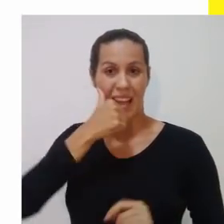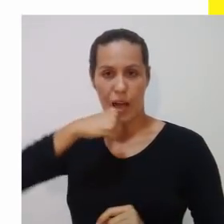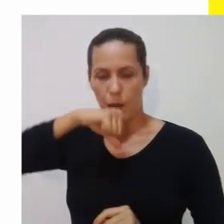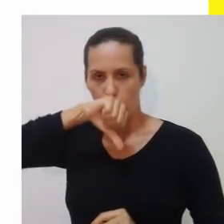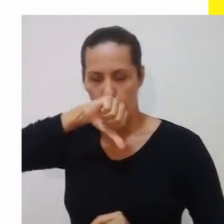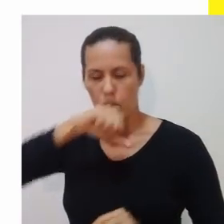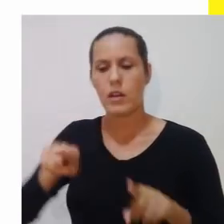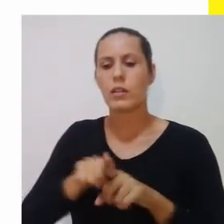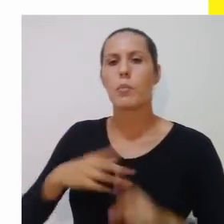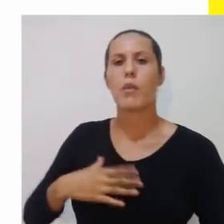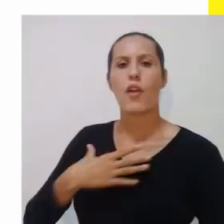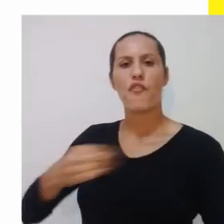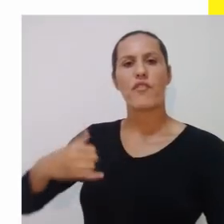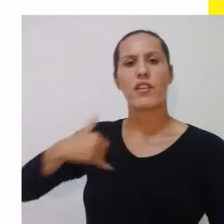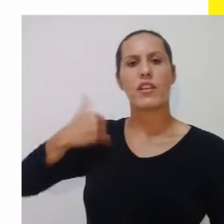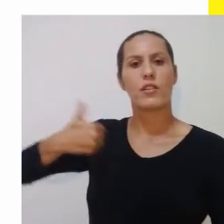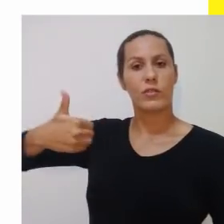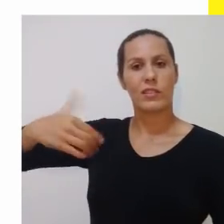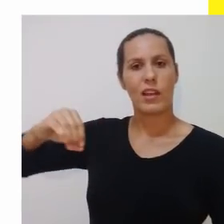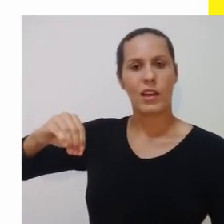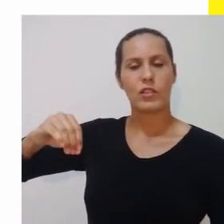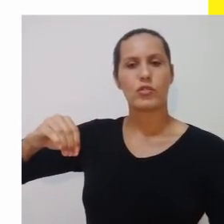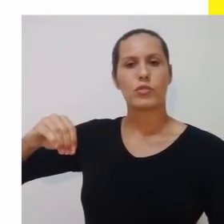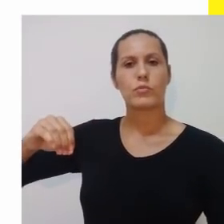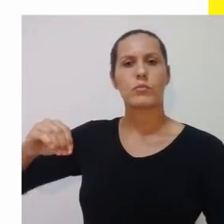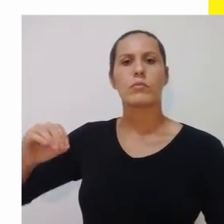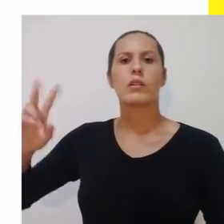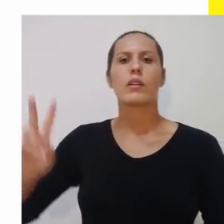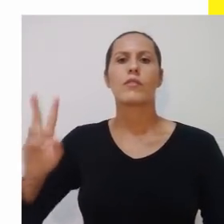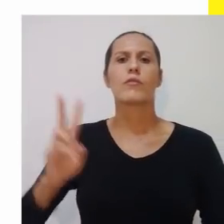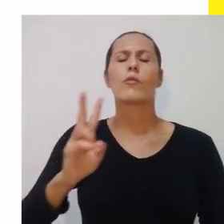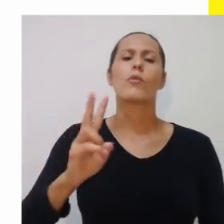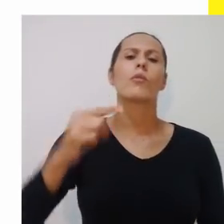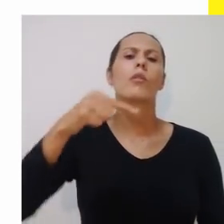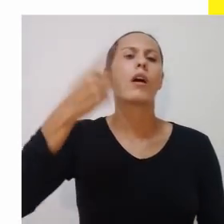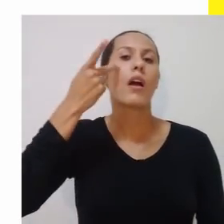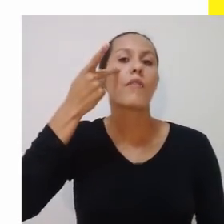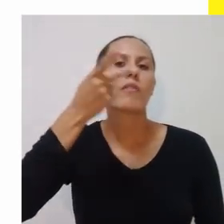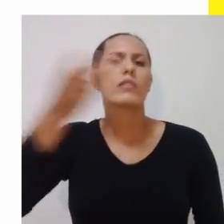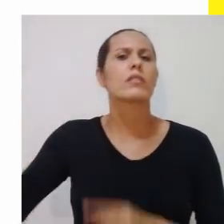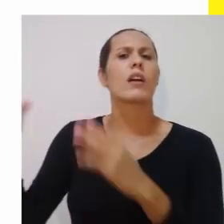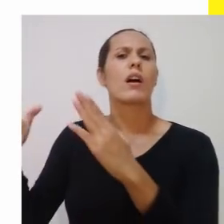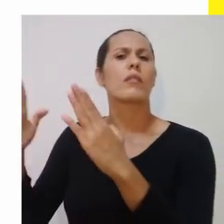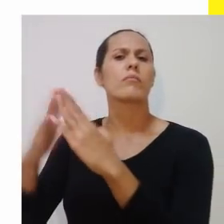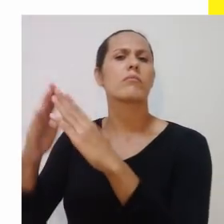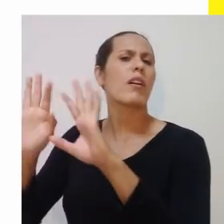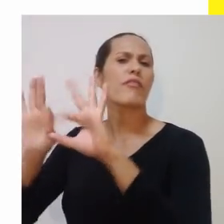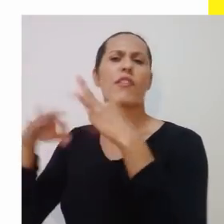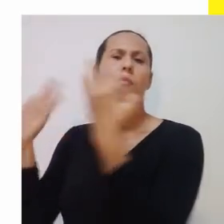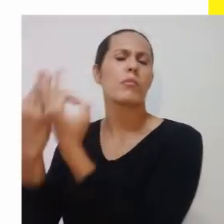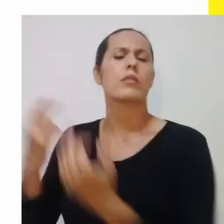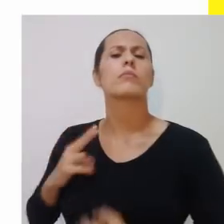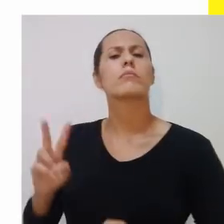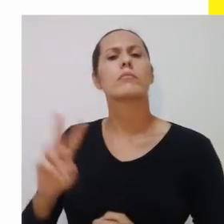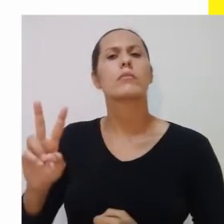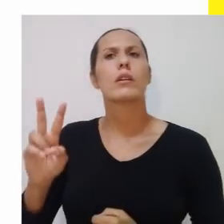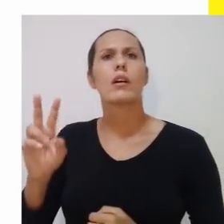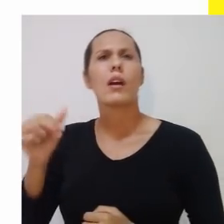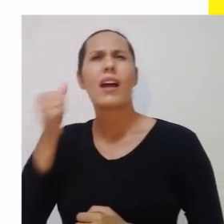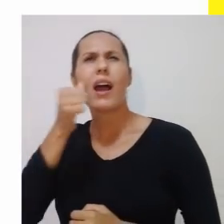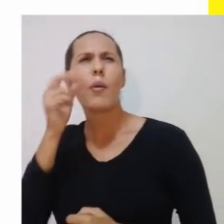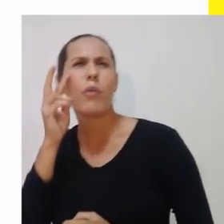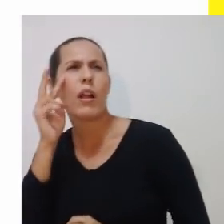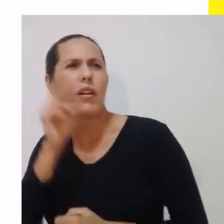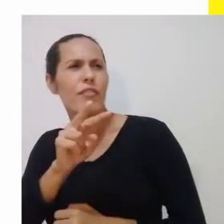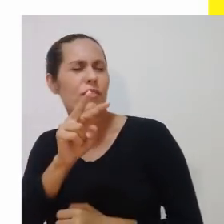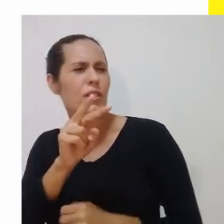tela. A mãe e seu filho de 10 anos estavam em visita a uma casa de familiares quando a